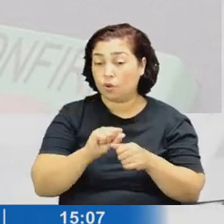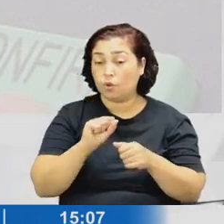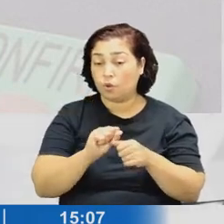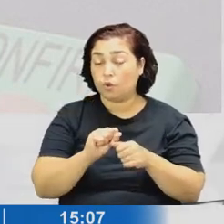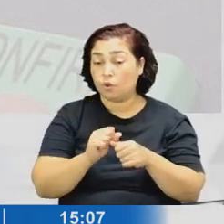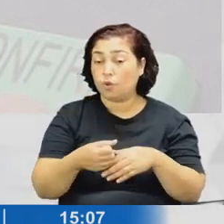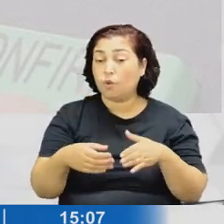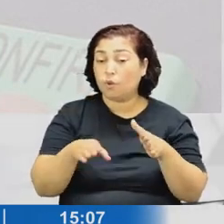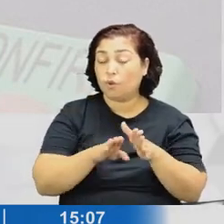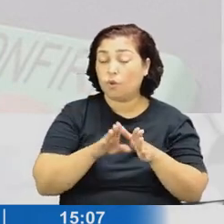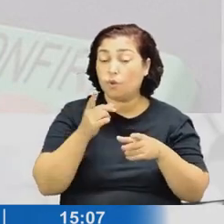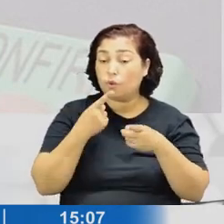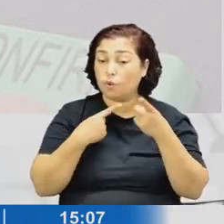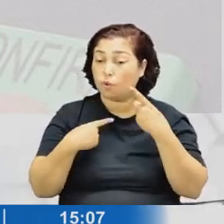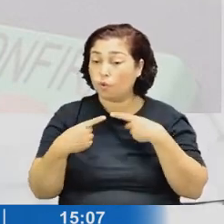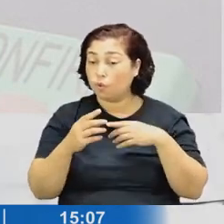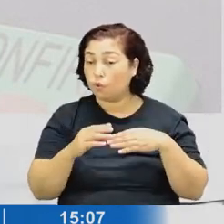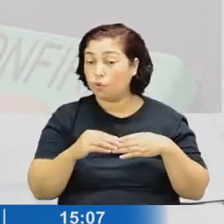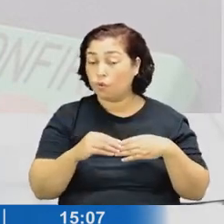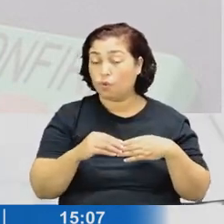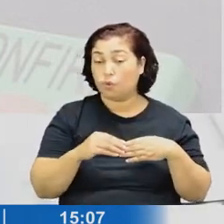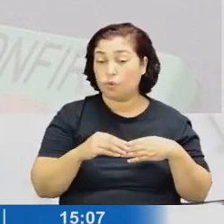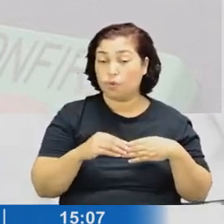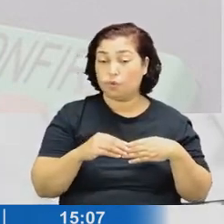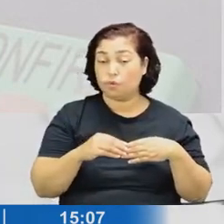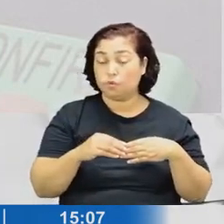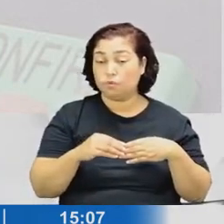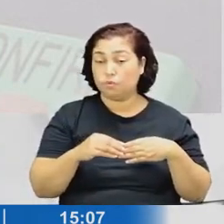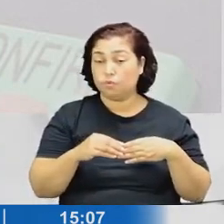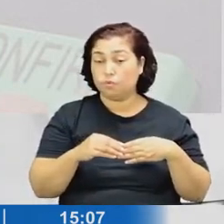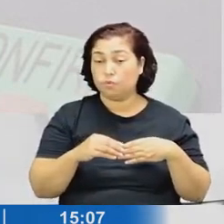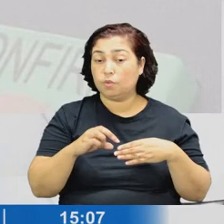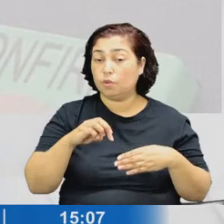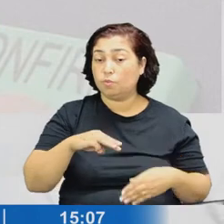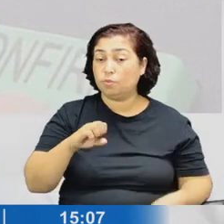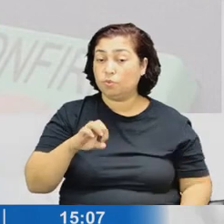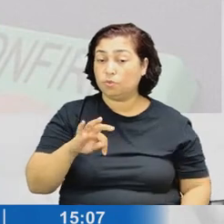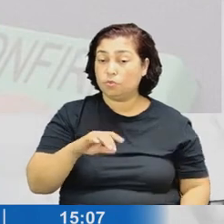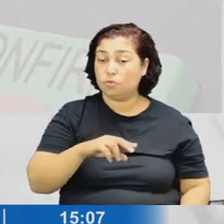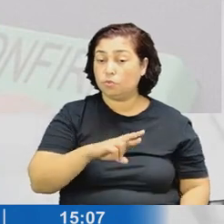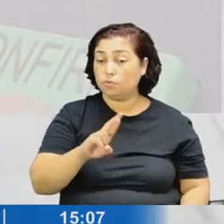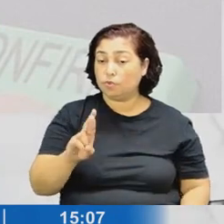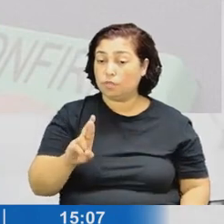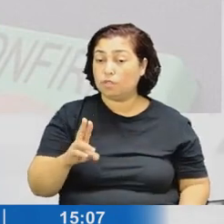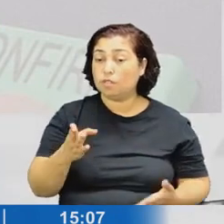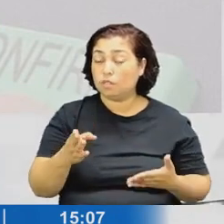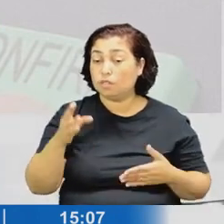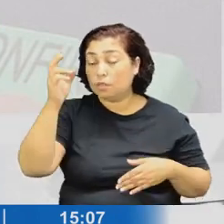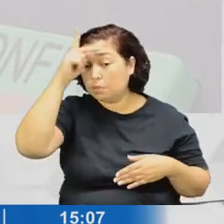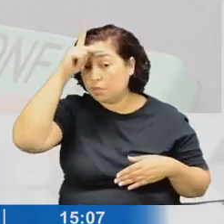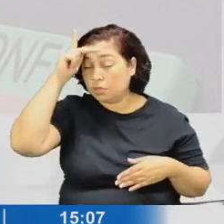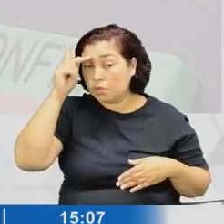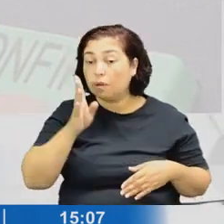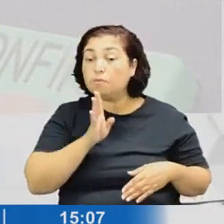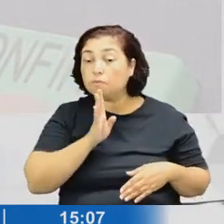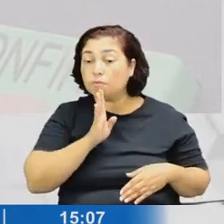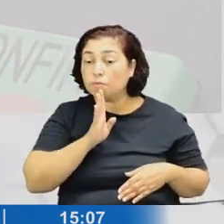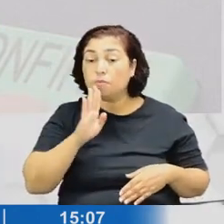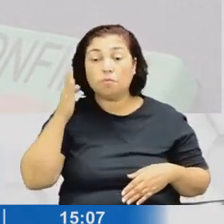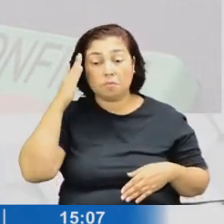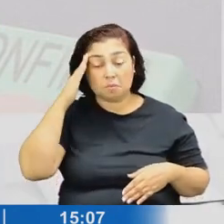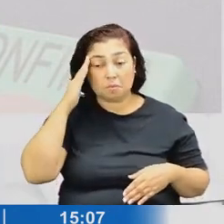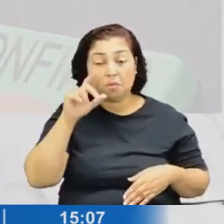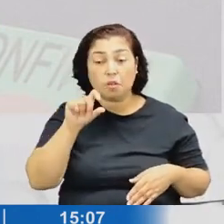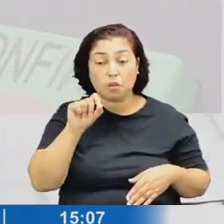que eles cheguem no desejo ou amenizem a dor deles isso é motivação de vão continuar Nossa essa parlamentar me conhece ele sabe o que eu quero